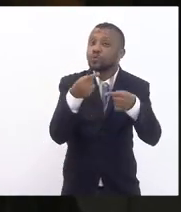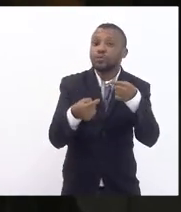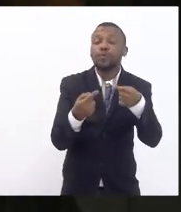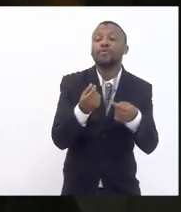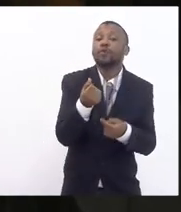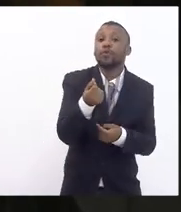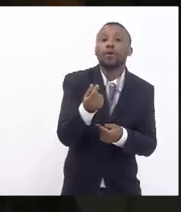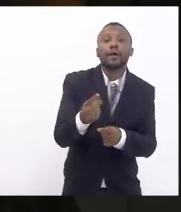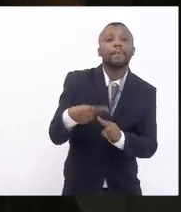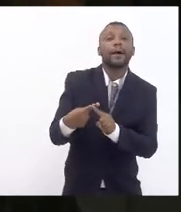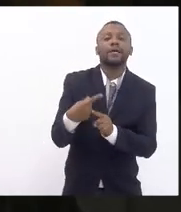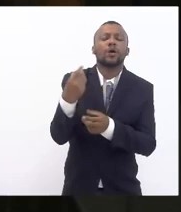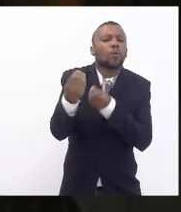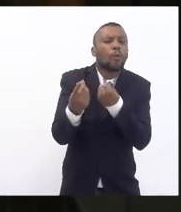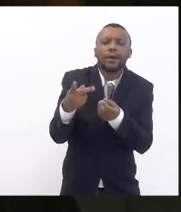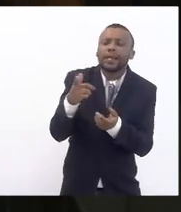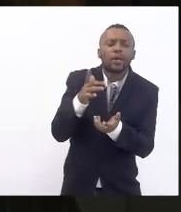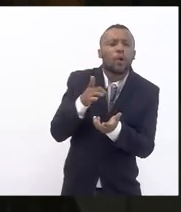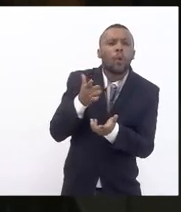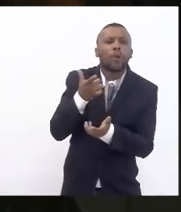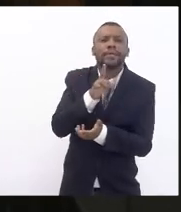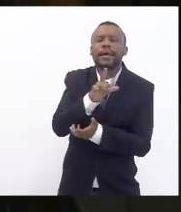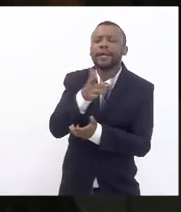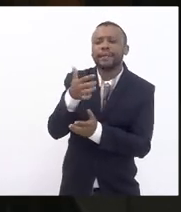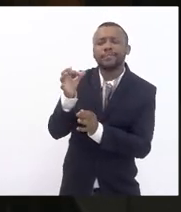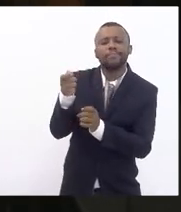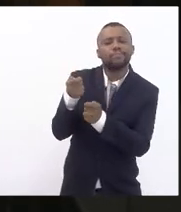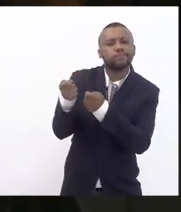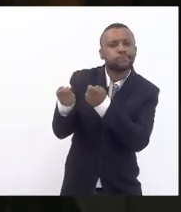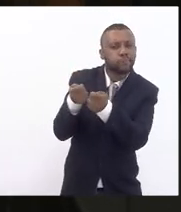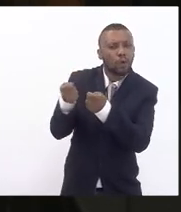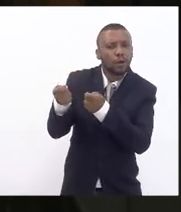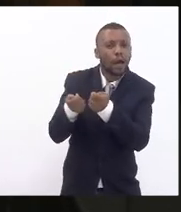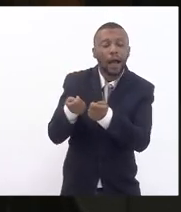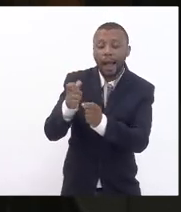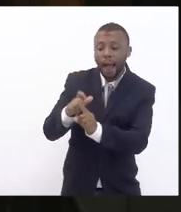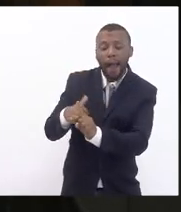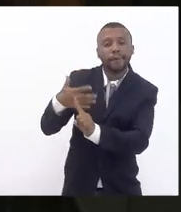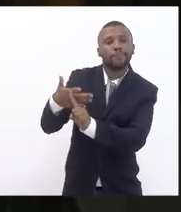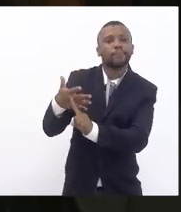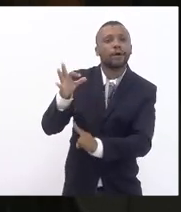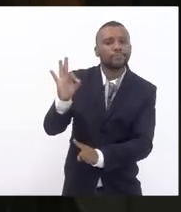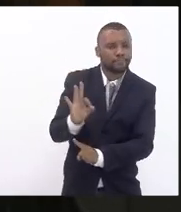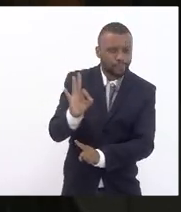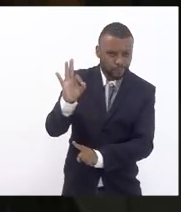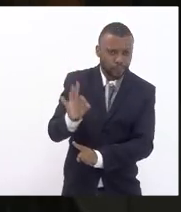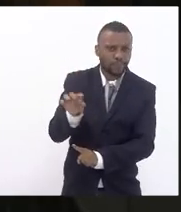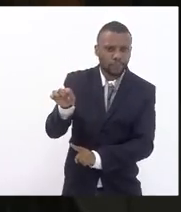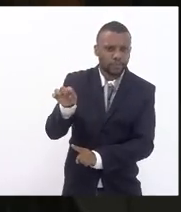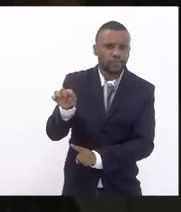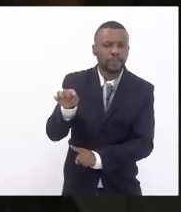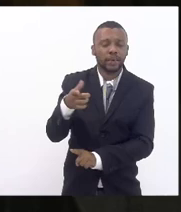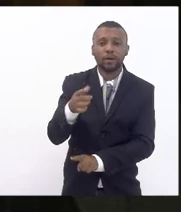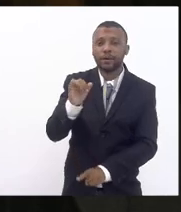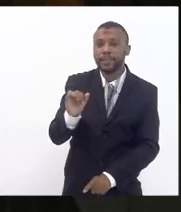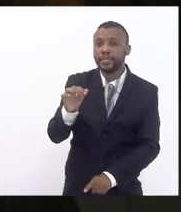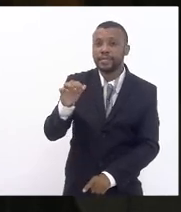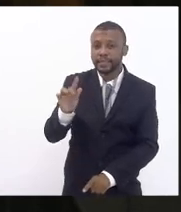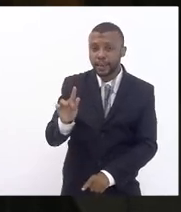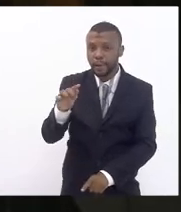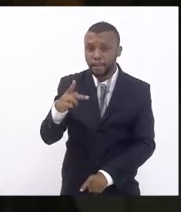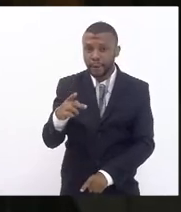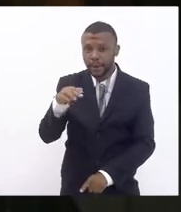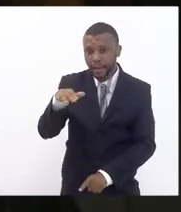esse valor, que é o indexador que regula o aumento, a majoração tarifária, que é o IGPM,